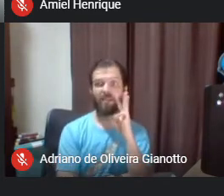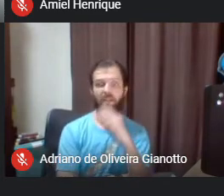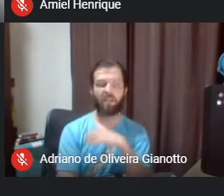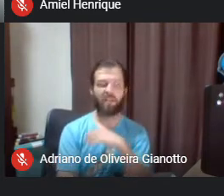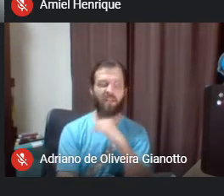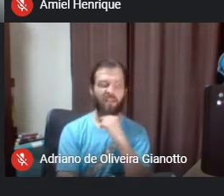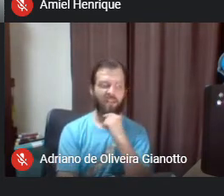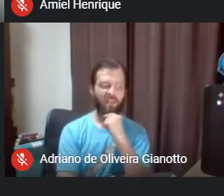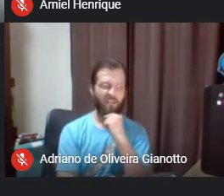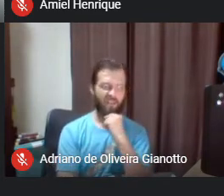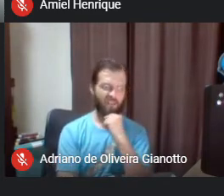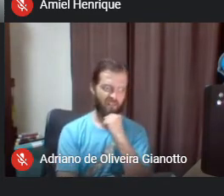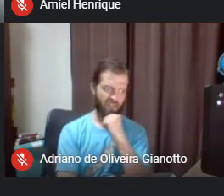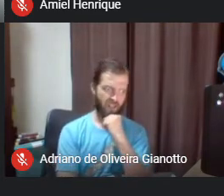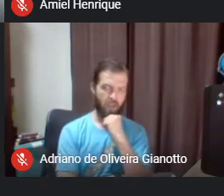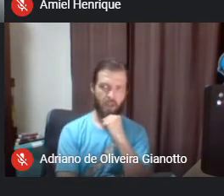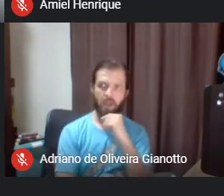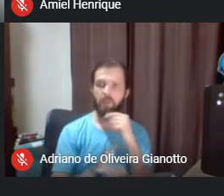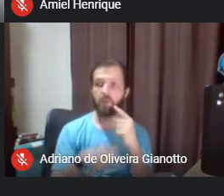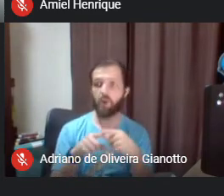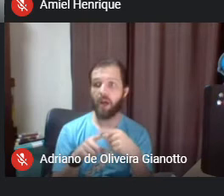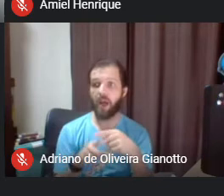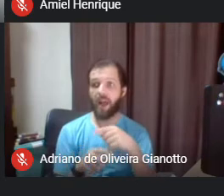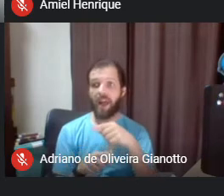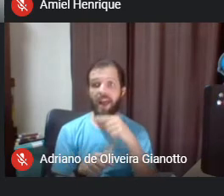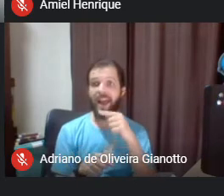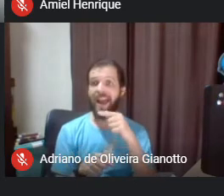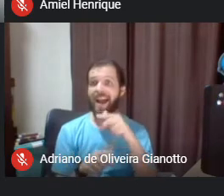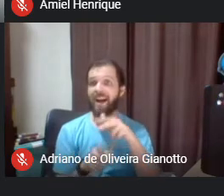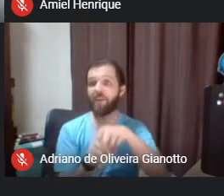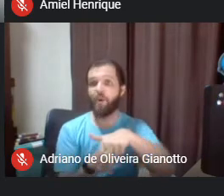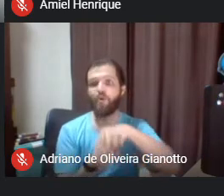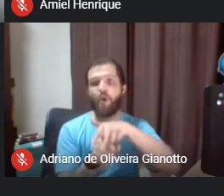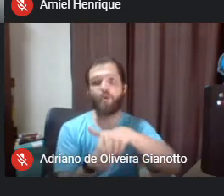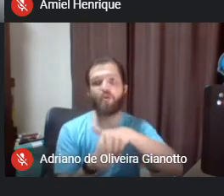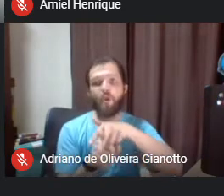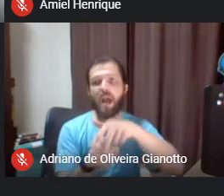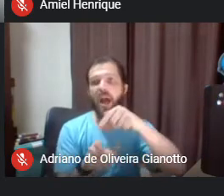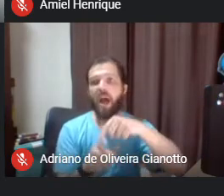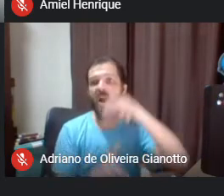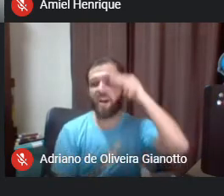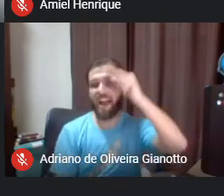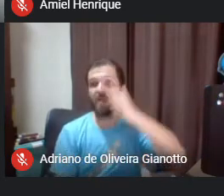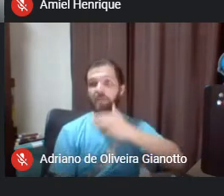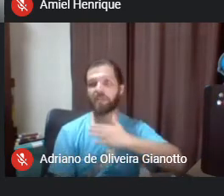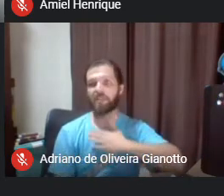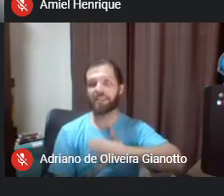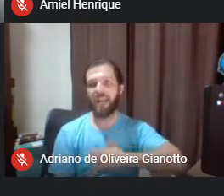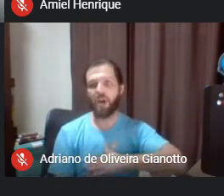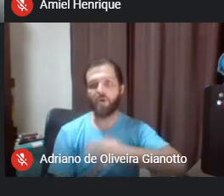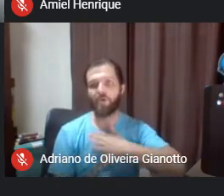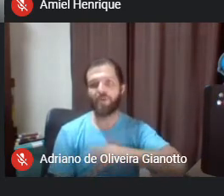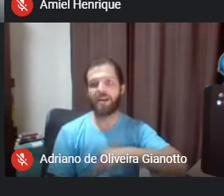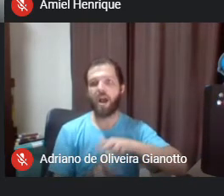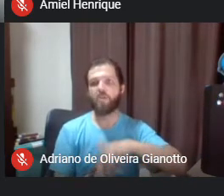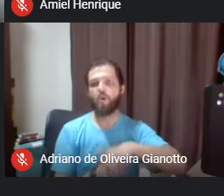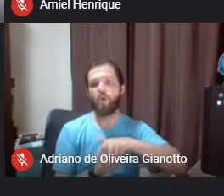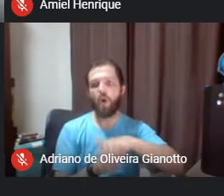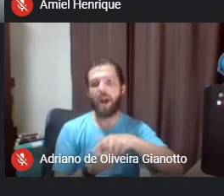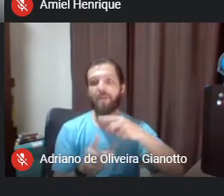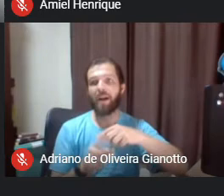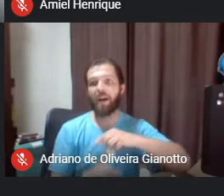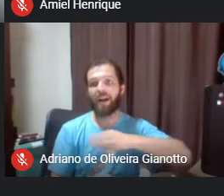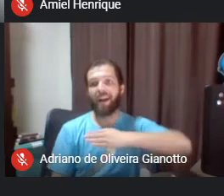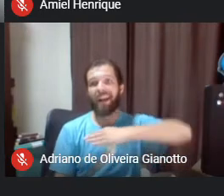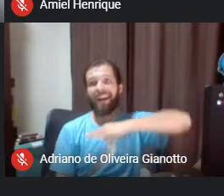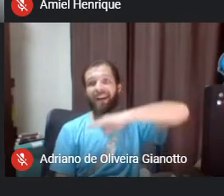3 dias. E ele falou, nossa, 3 dias. Porque, né, as viagens eram feitas a